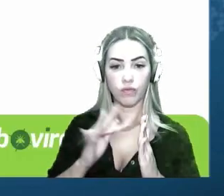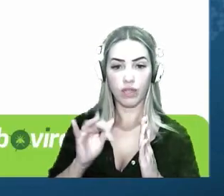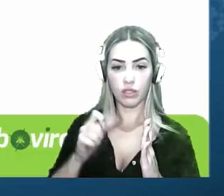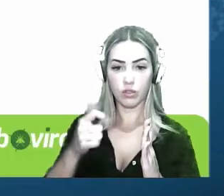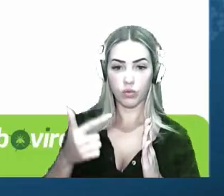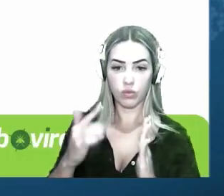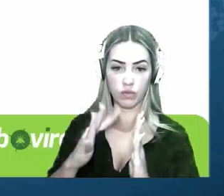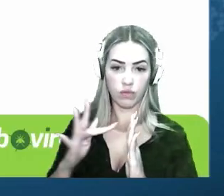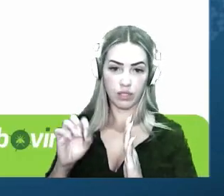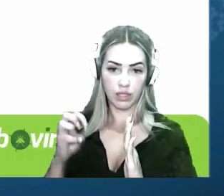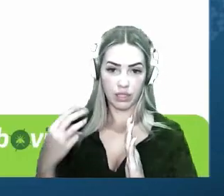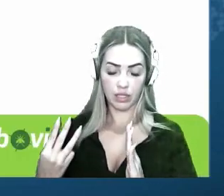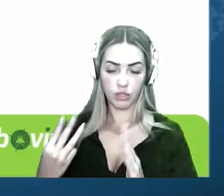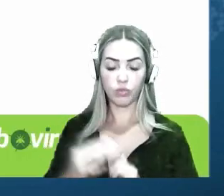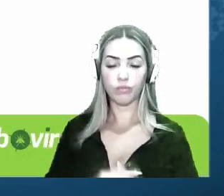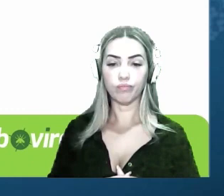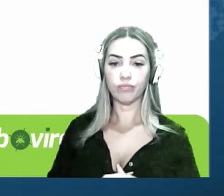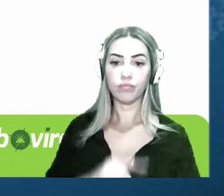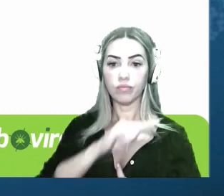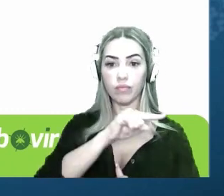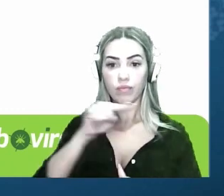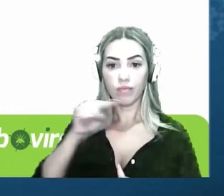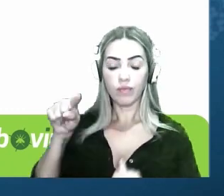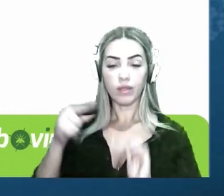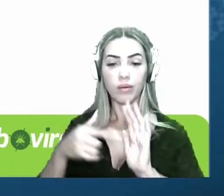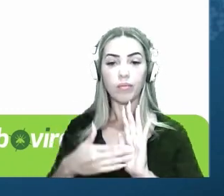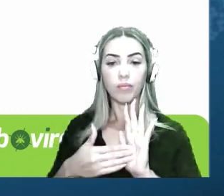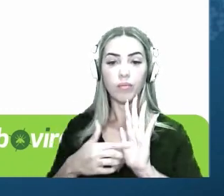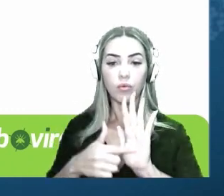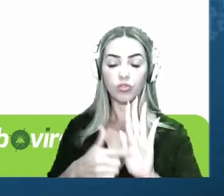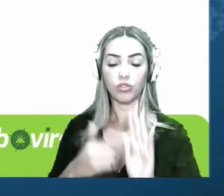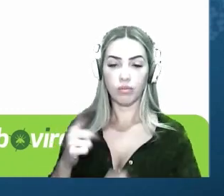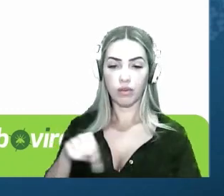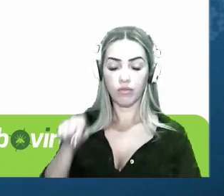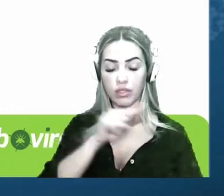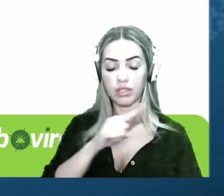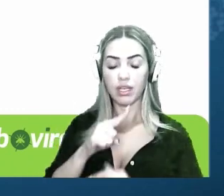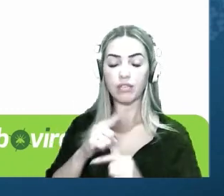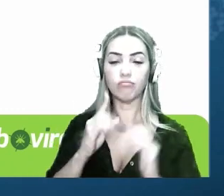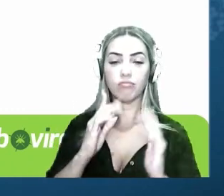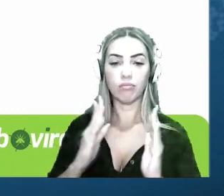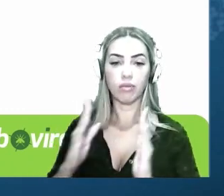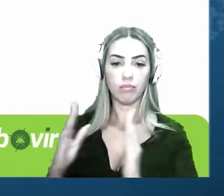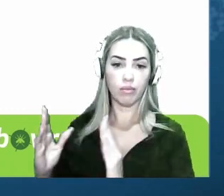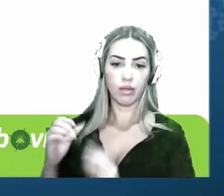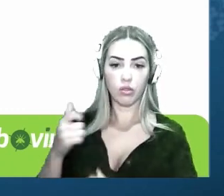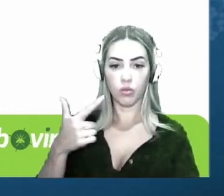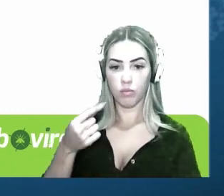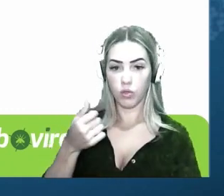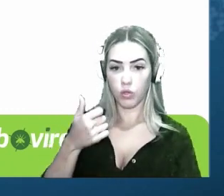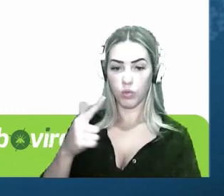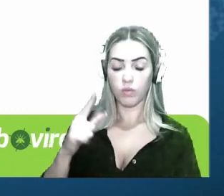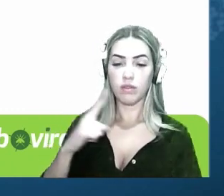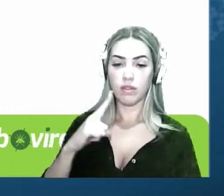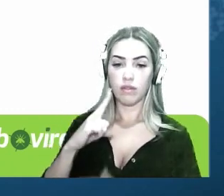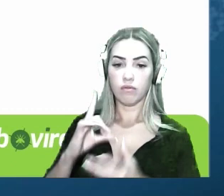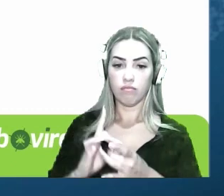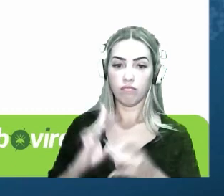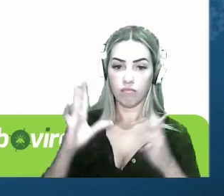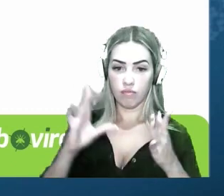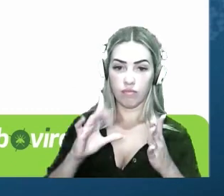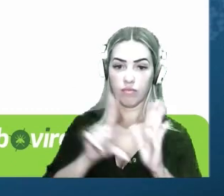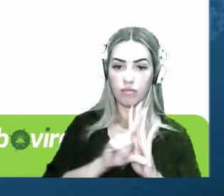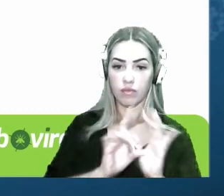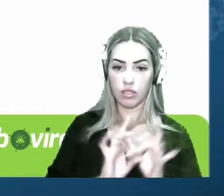Então, aqui é para mostrar um pouquinho dessa linha do tempo. Né? Então, em 2012, foi esse licenciamento. A gente iniciou um estudo de fase